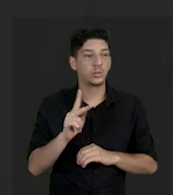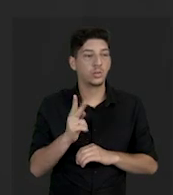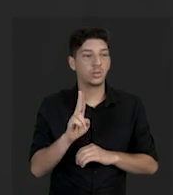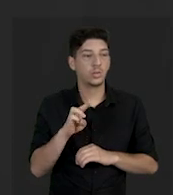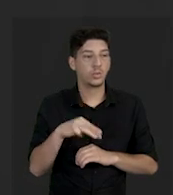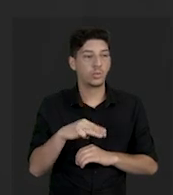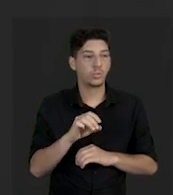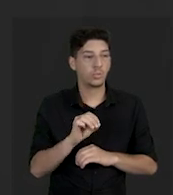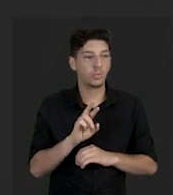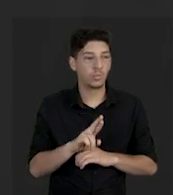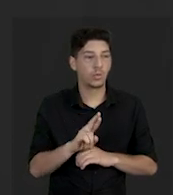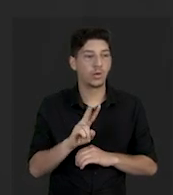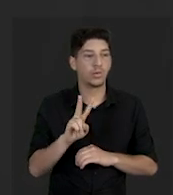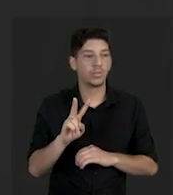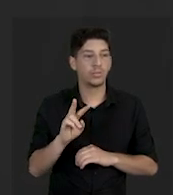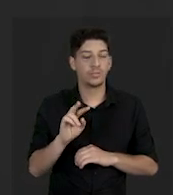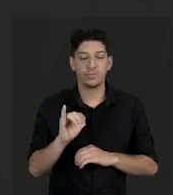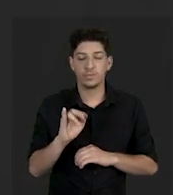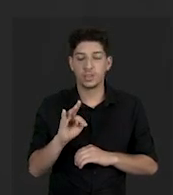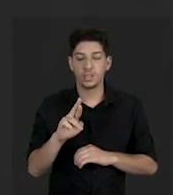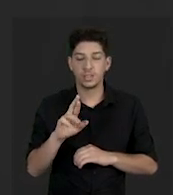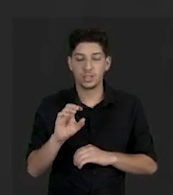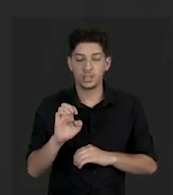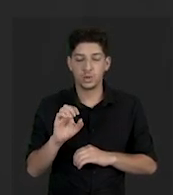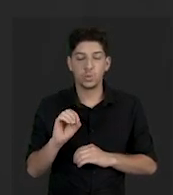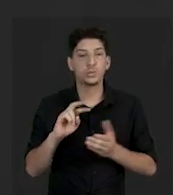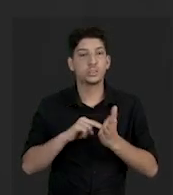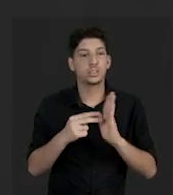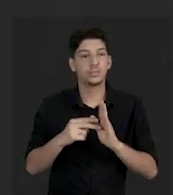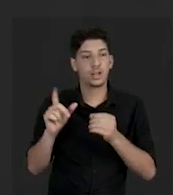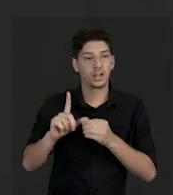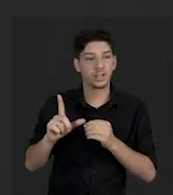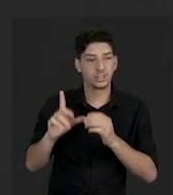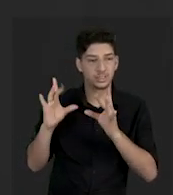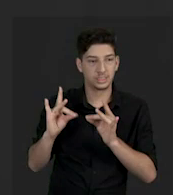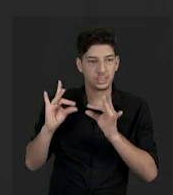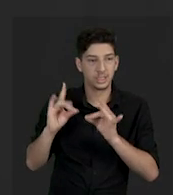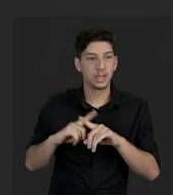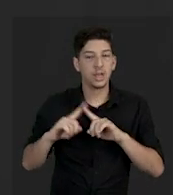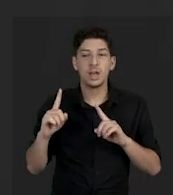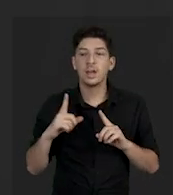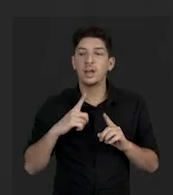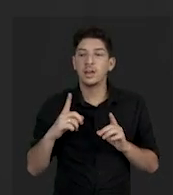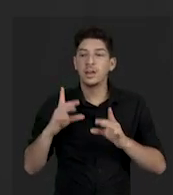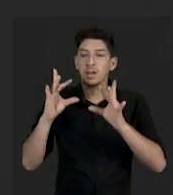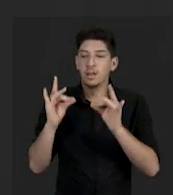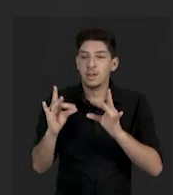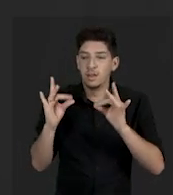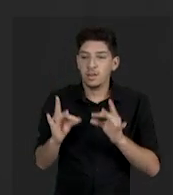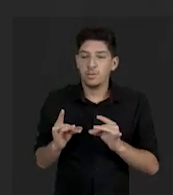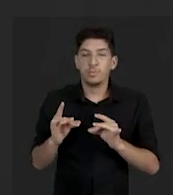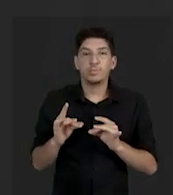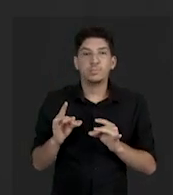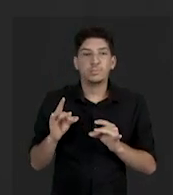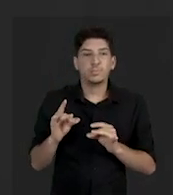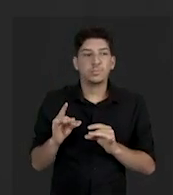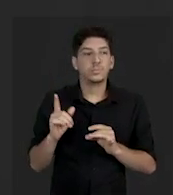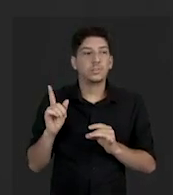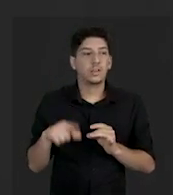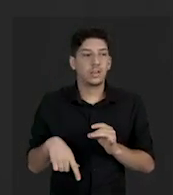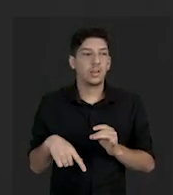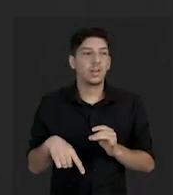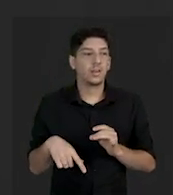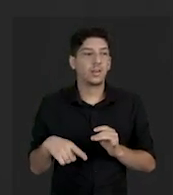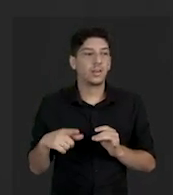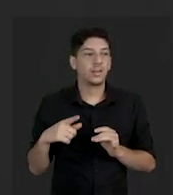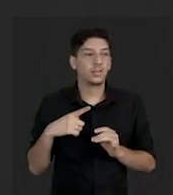humor, esse termo está se referindo a líquido, mas o líquido que preenche o globo ocular como um todo é o humor vítreo. E na